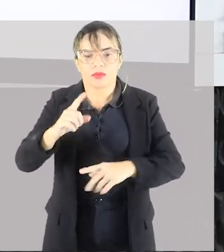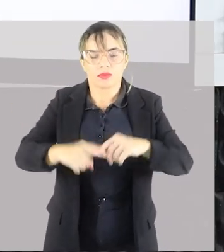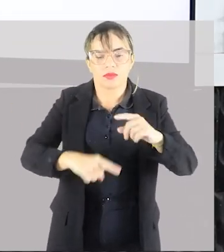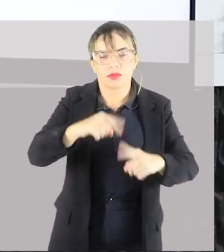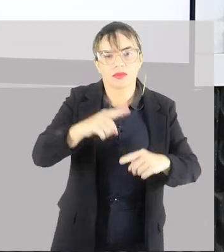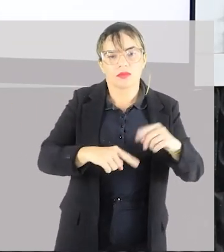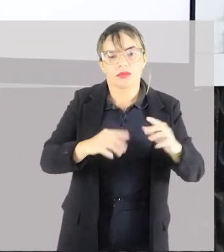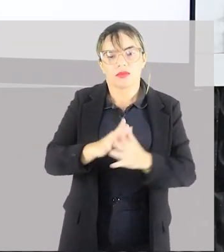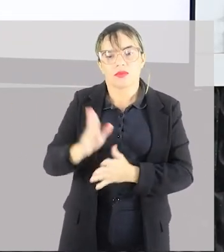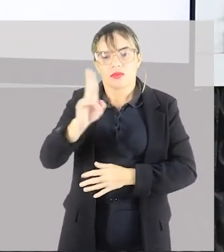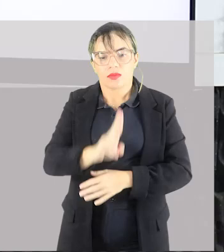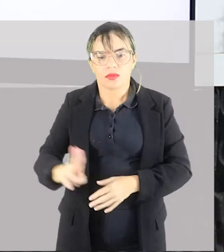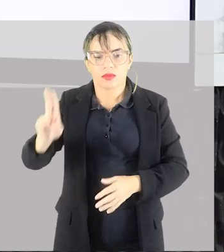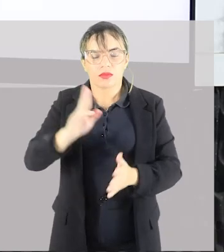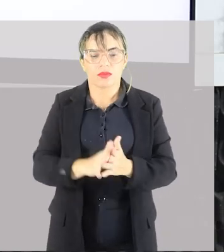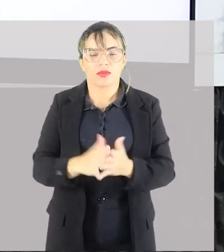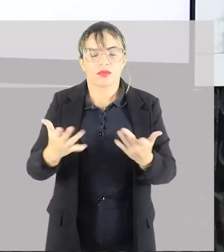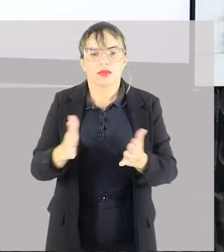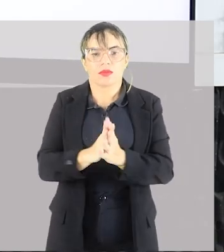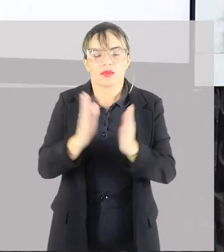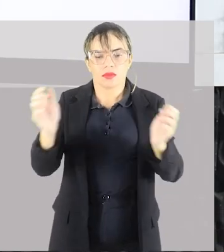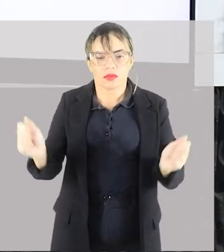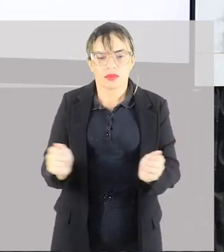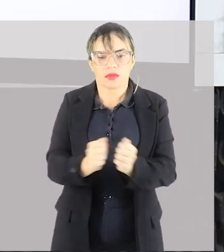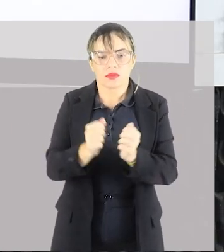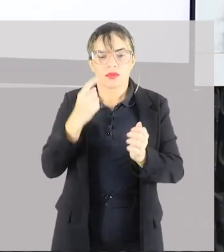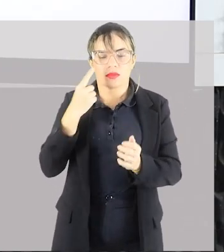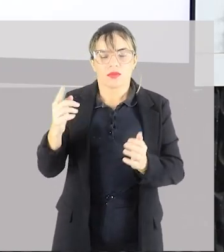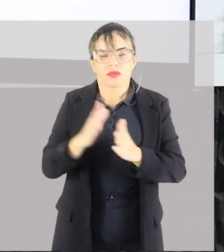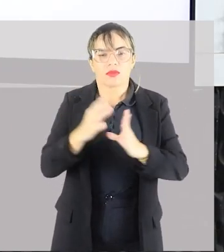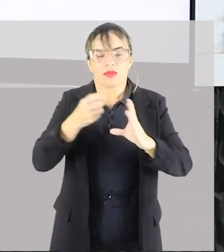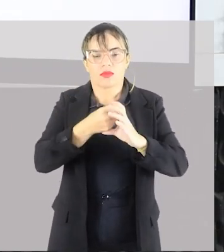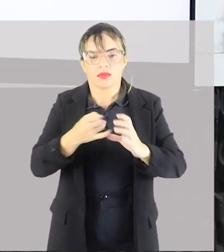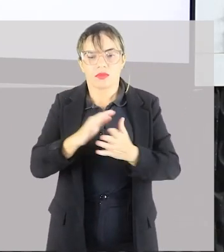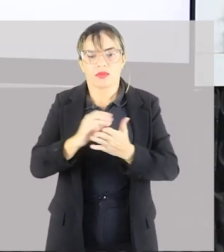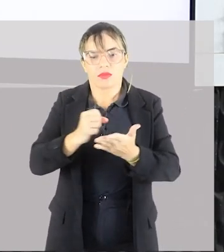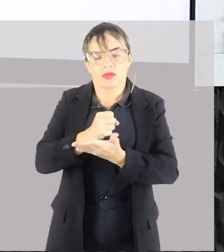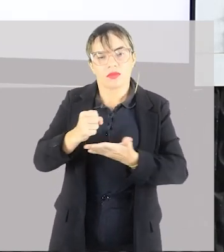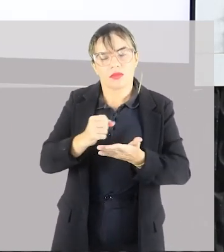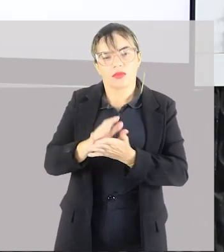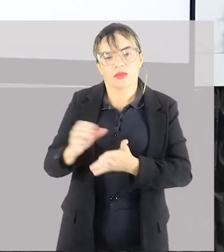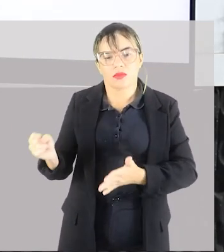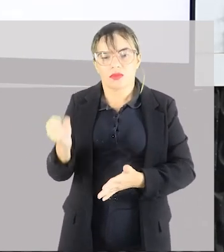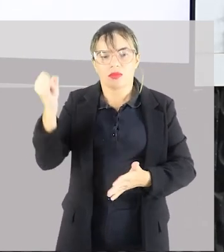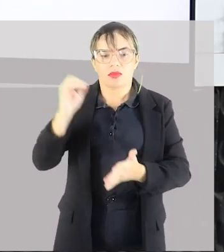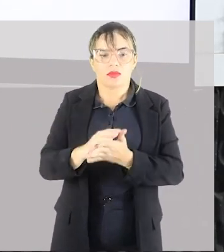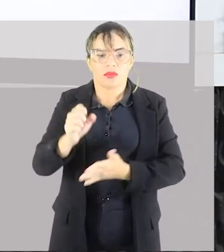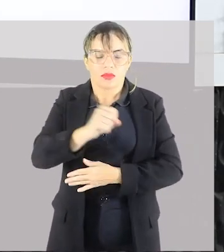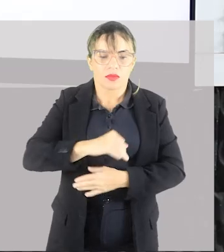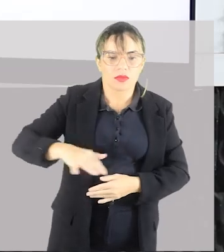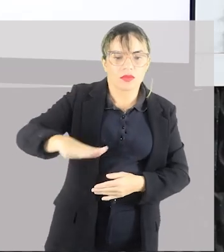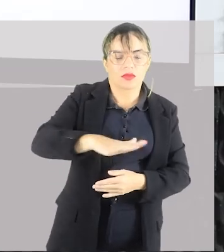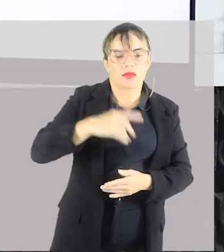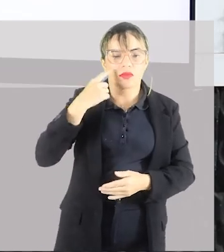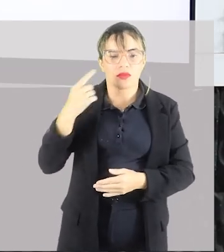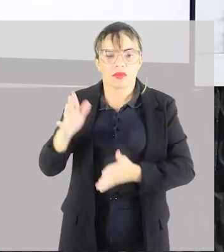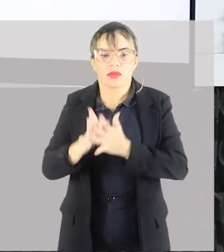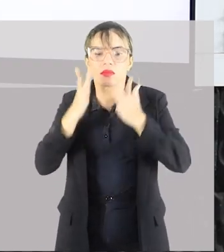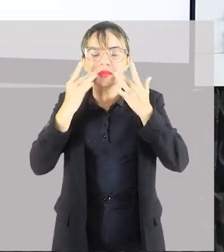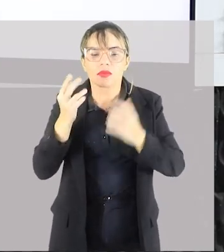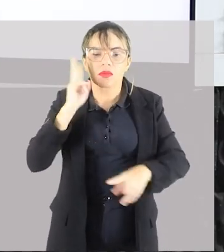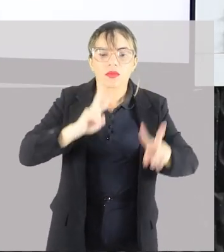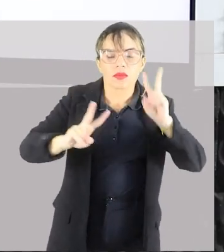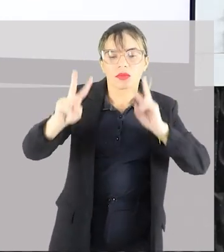elementos utilitários, reduzindo todos os seus aspectos em nível essencial. Quais são os campos do minimalismo? Artes